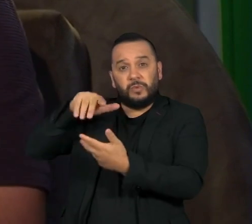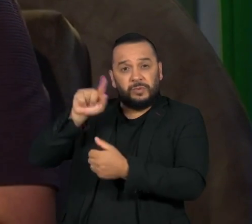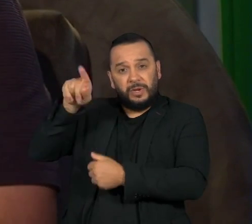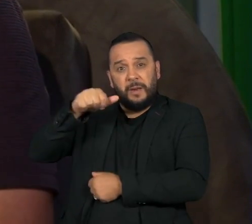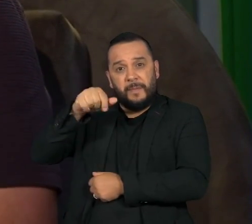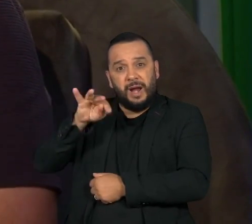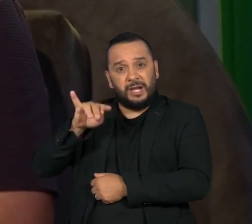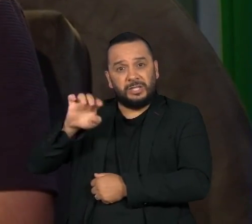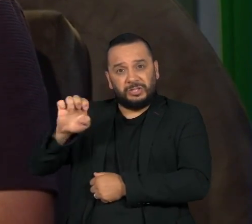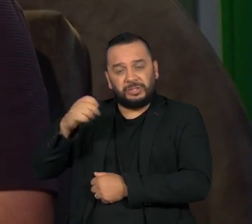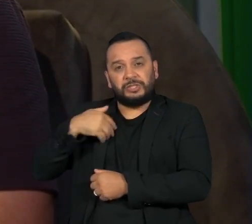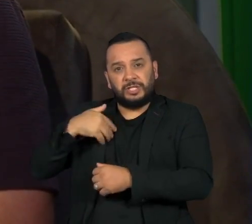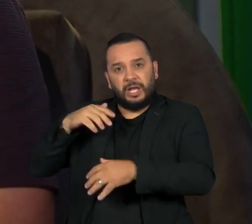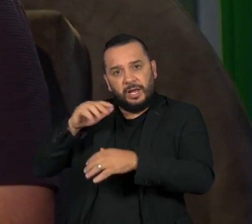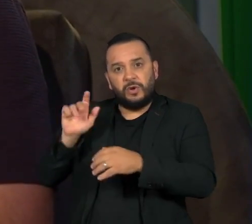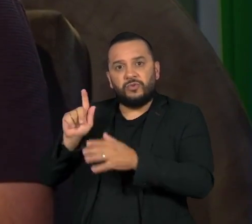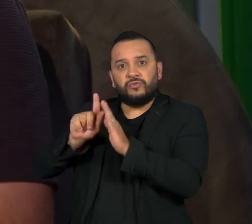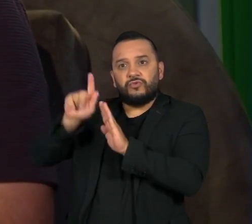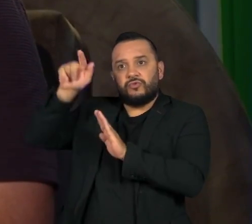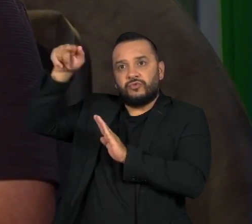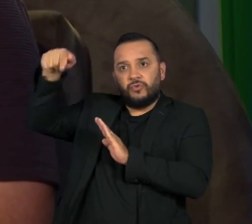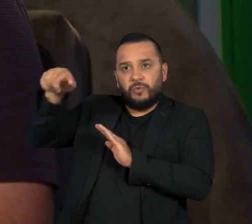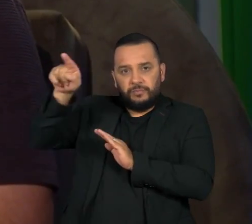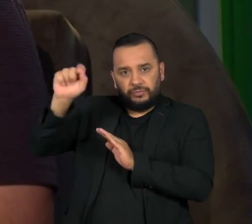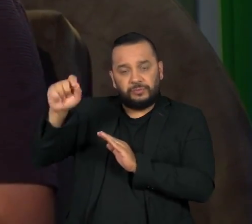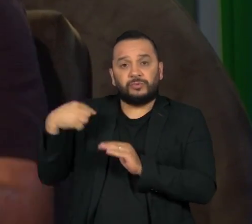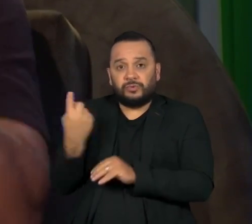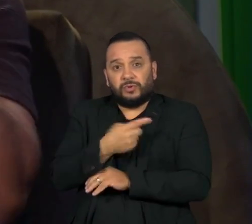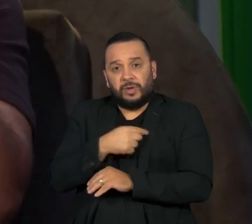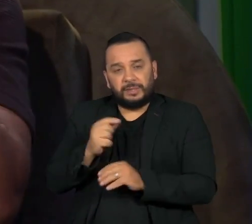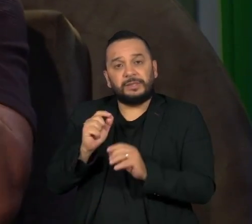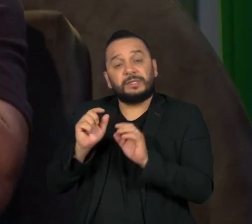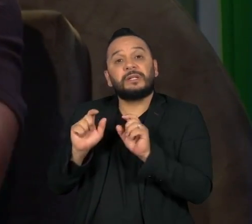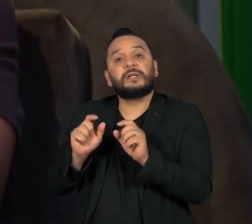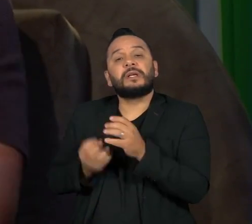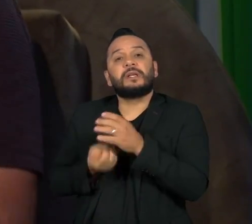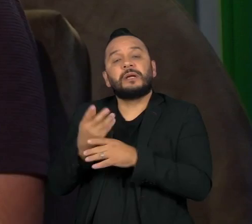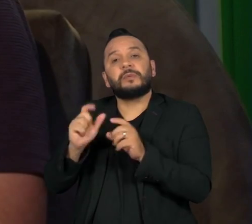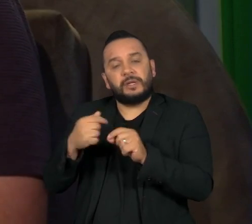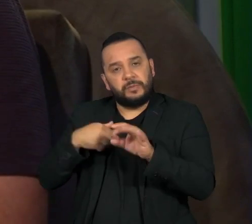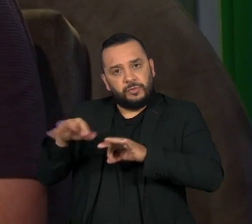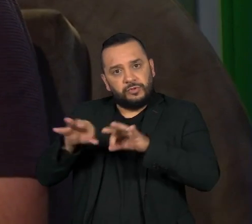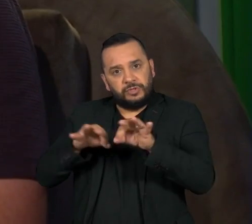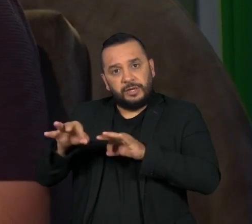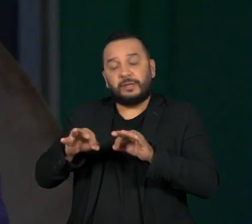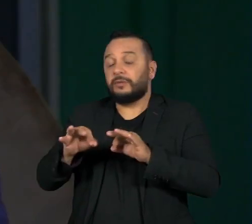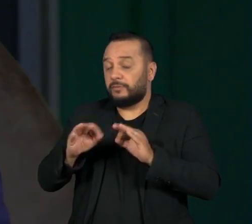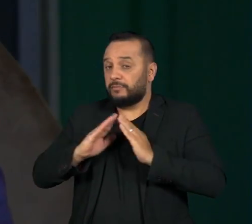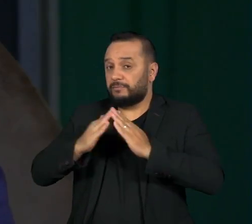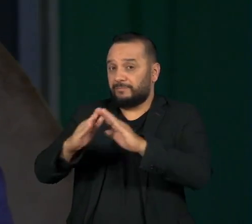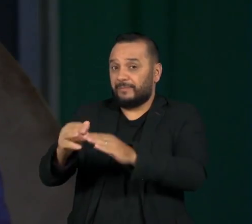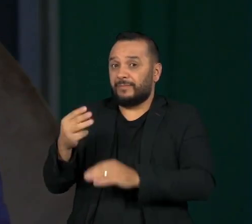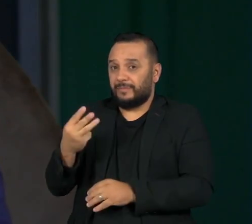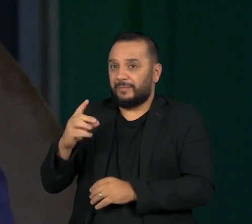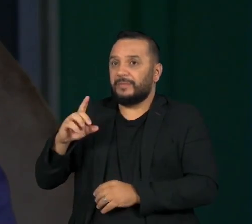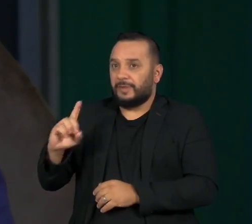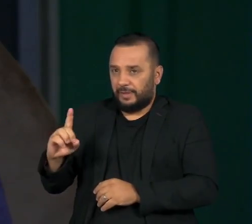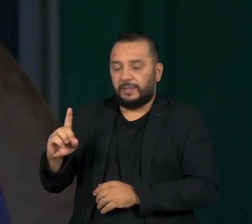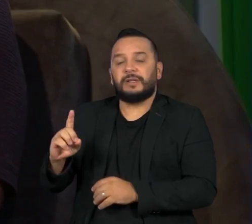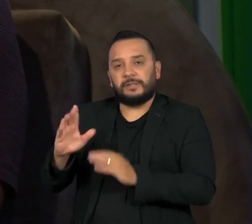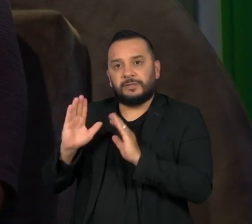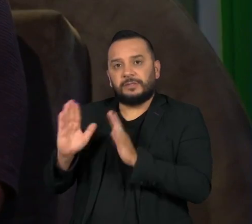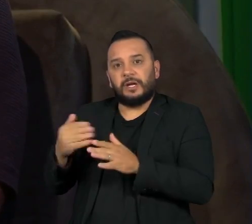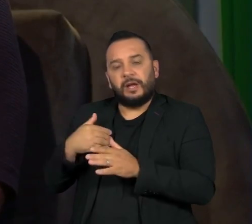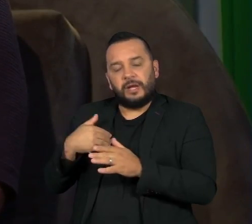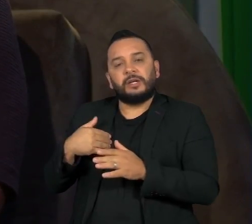projeto, Heitor, do Favela 3D. Favela 3D? Favela 3D, que é digna, digital e desenvolvida, que trabalha em territórios